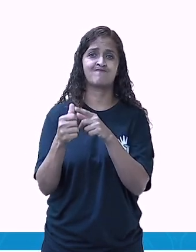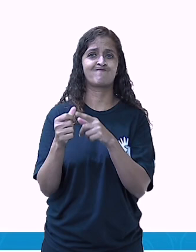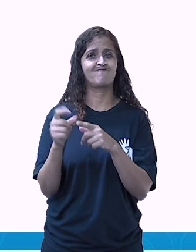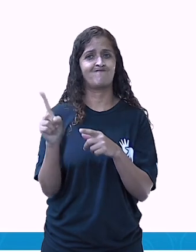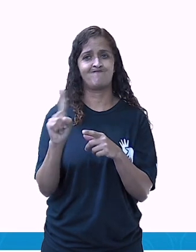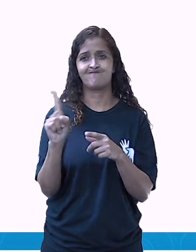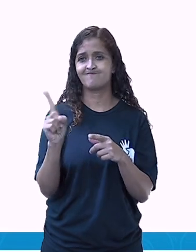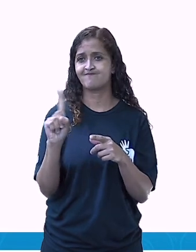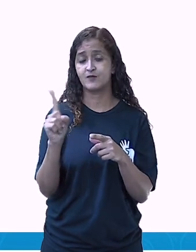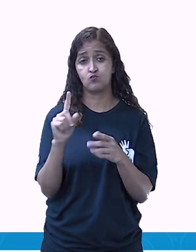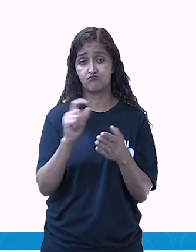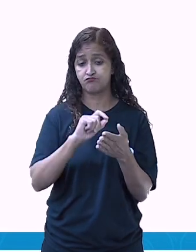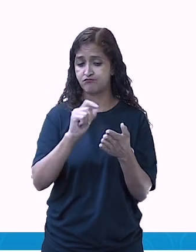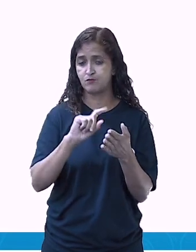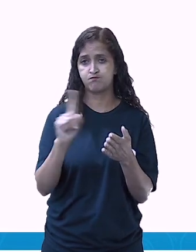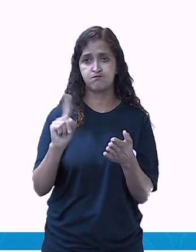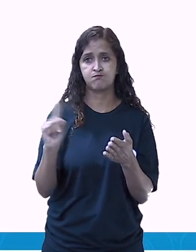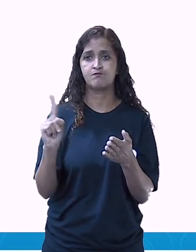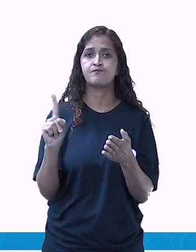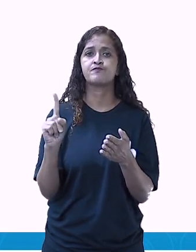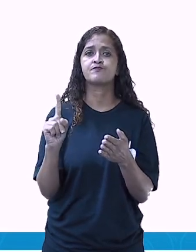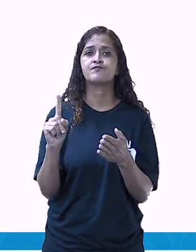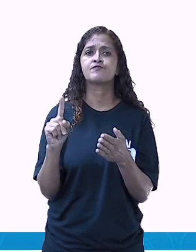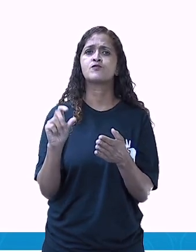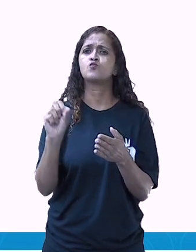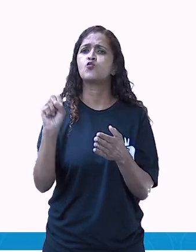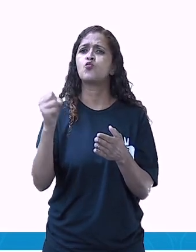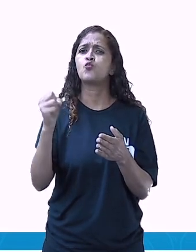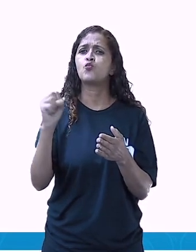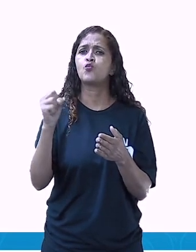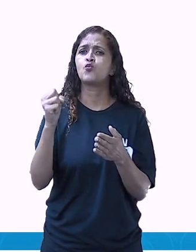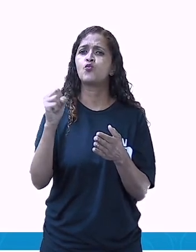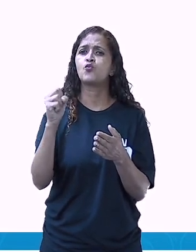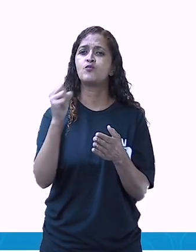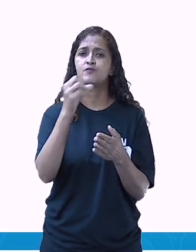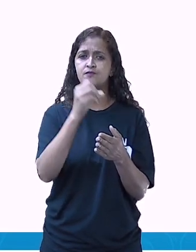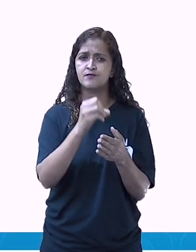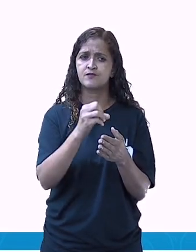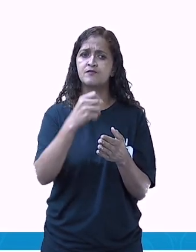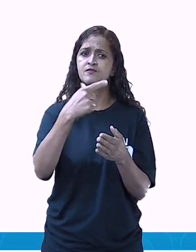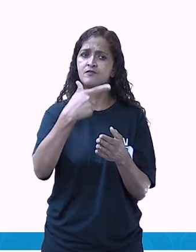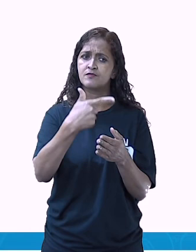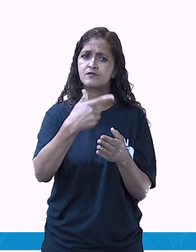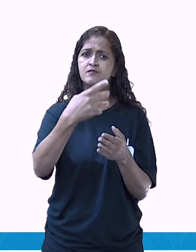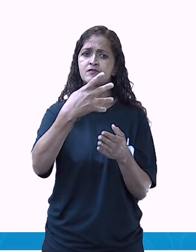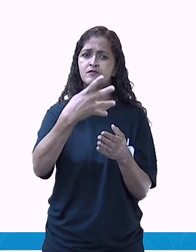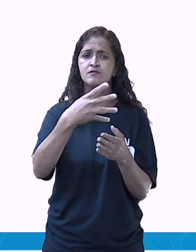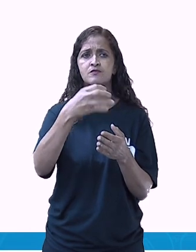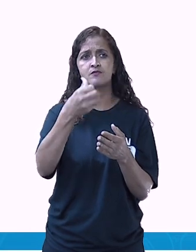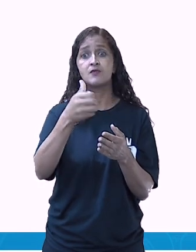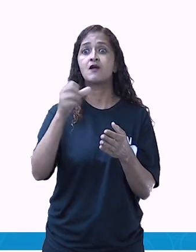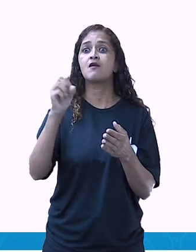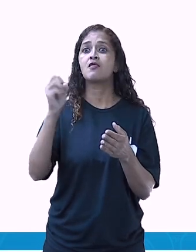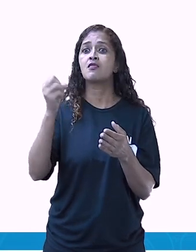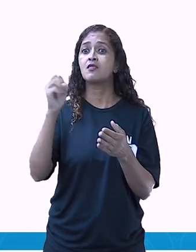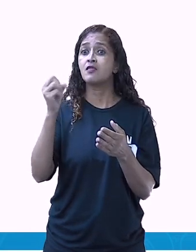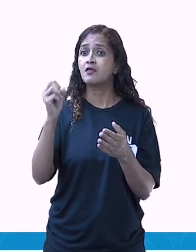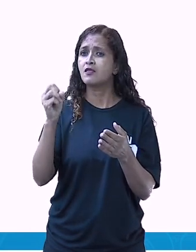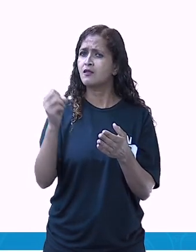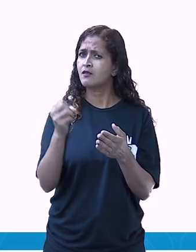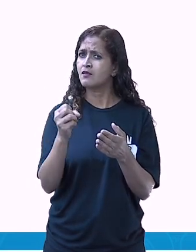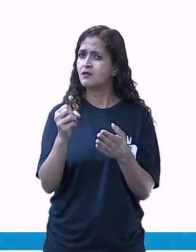então nós não vamos escrever. Mas e o 8, ó? 0, 2, 4, 6